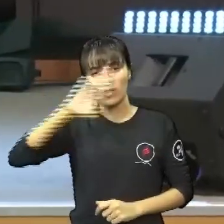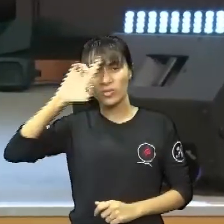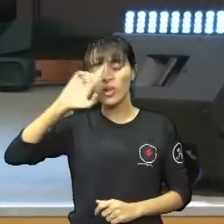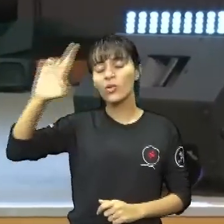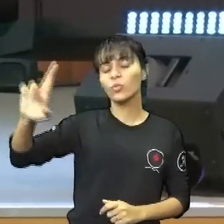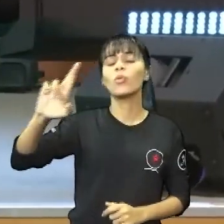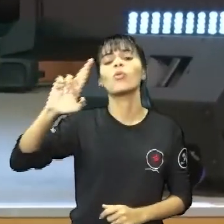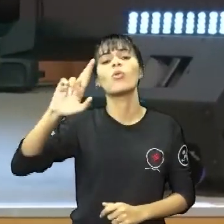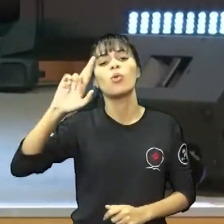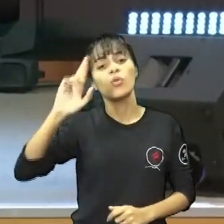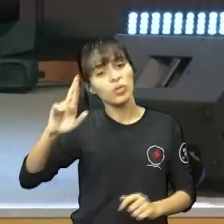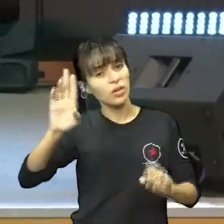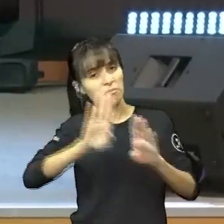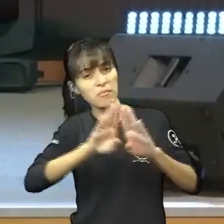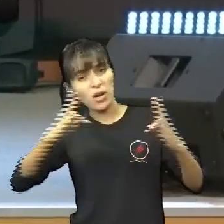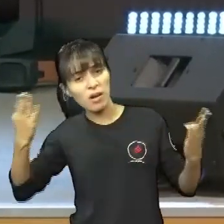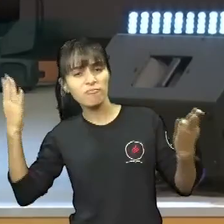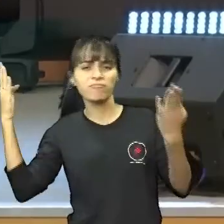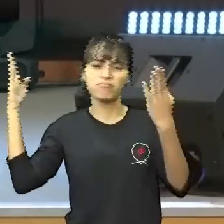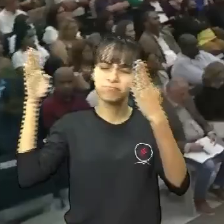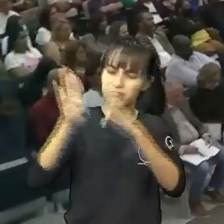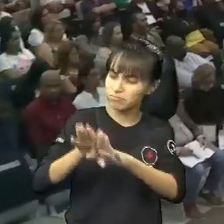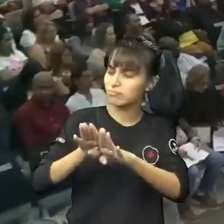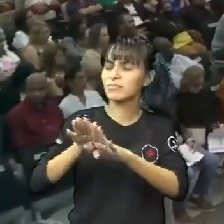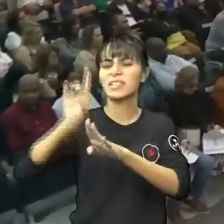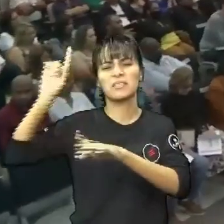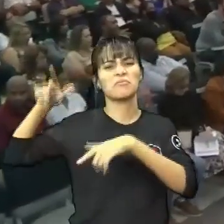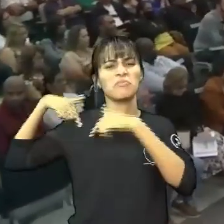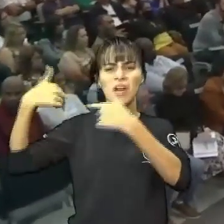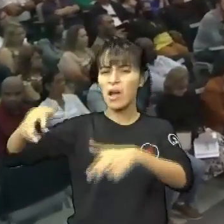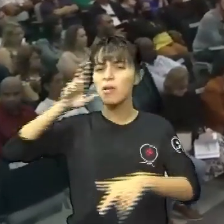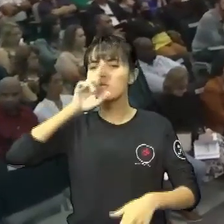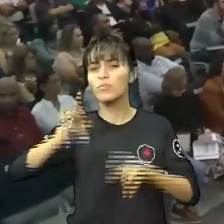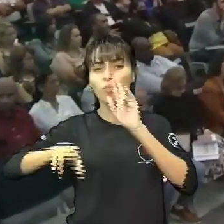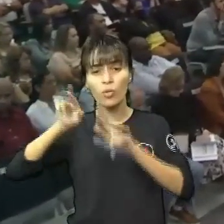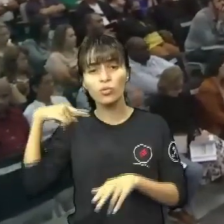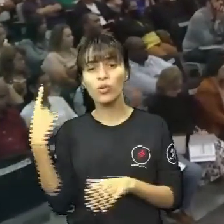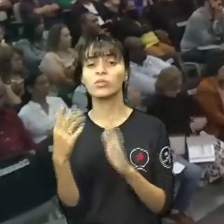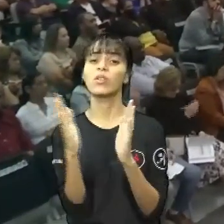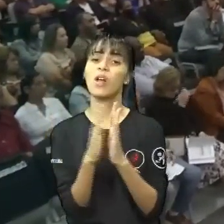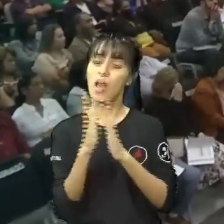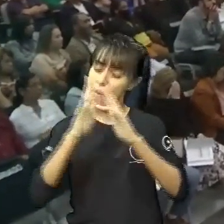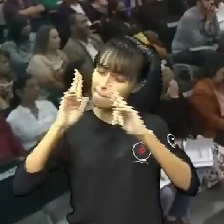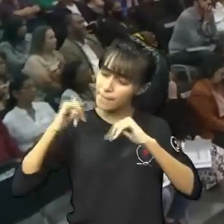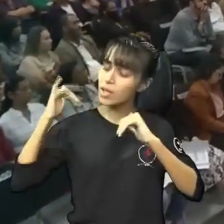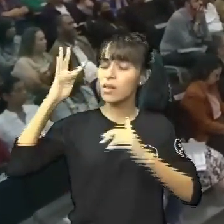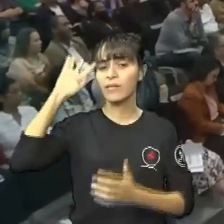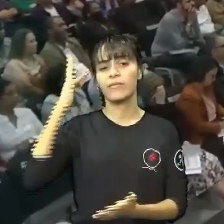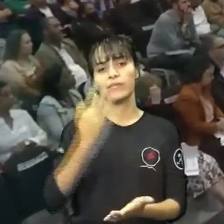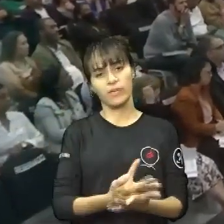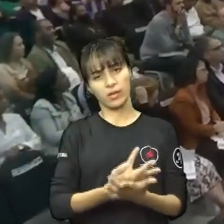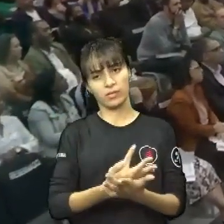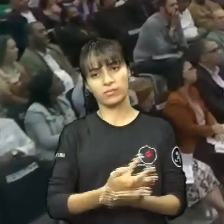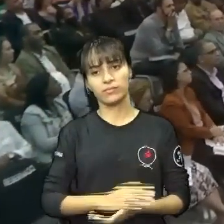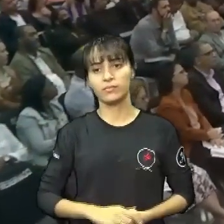um Deus que abre portas que fecha a porta que responde a nossa oração é pela fé